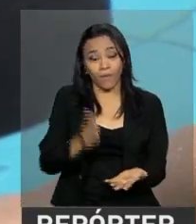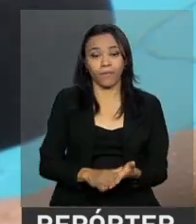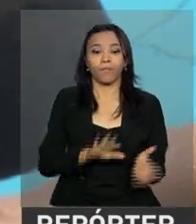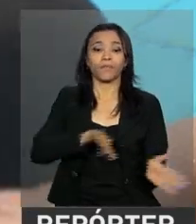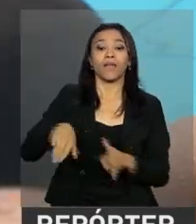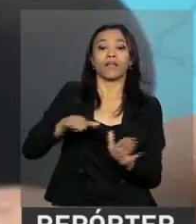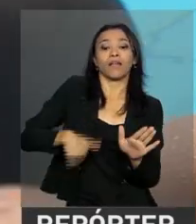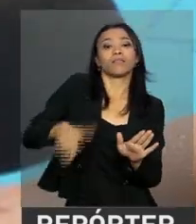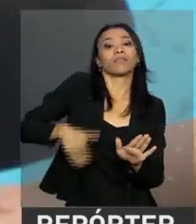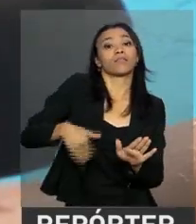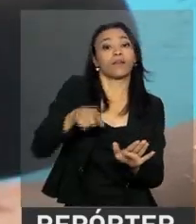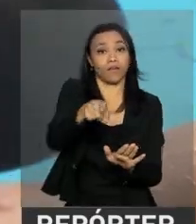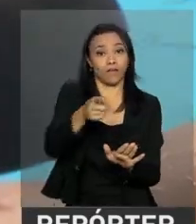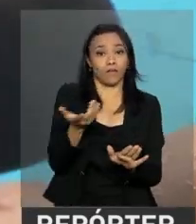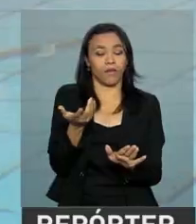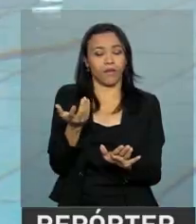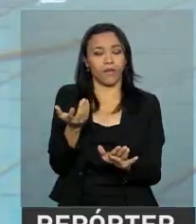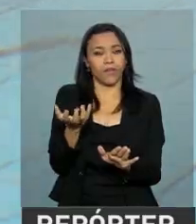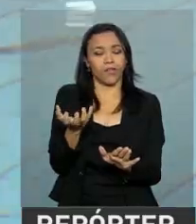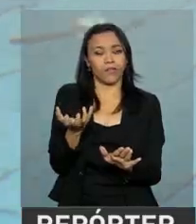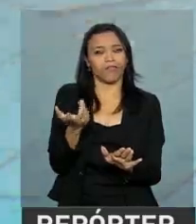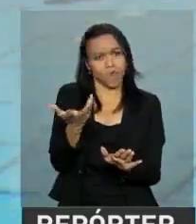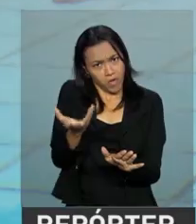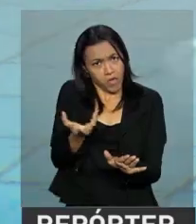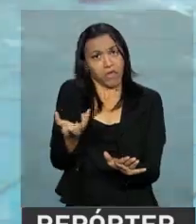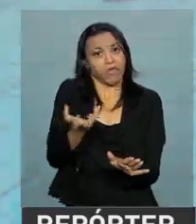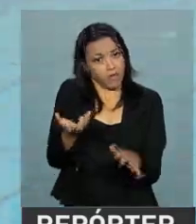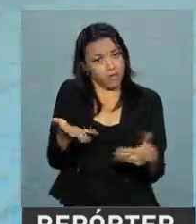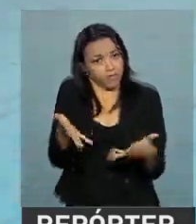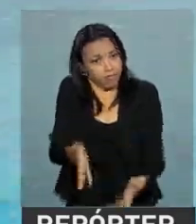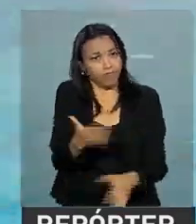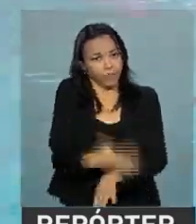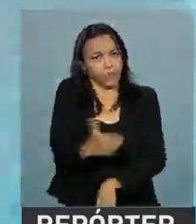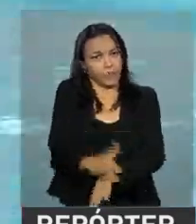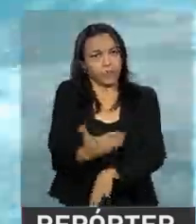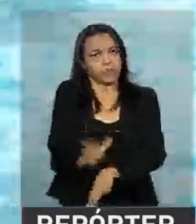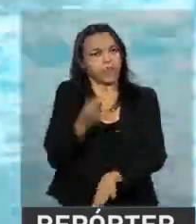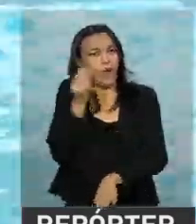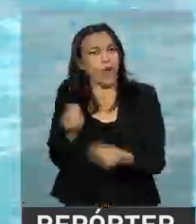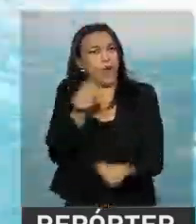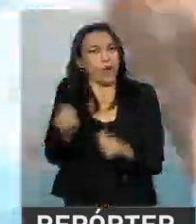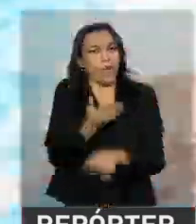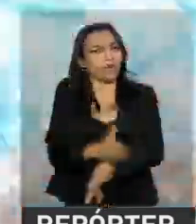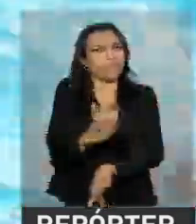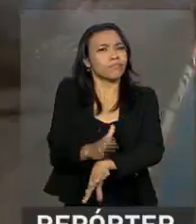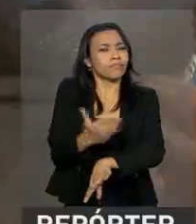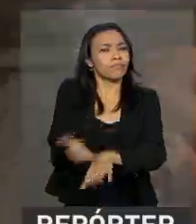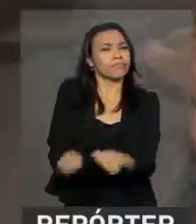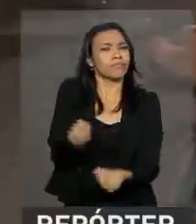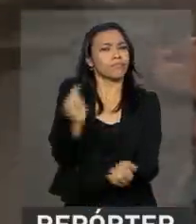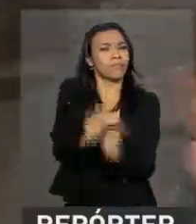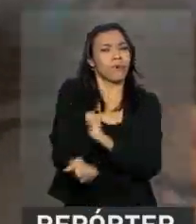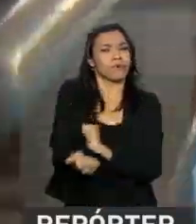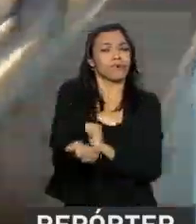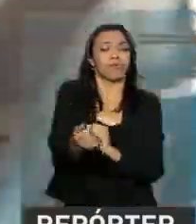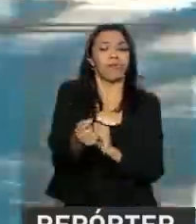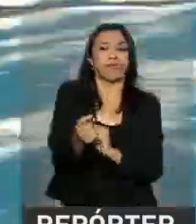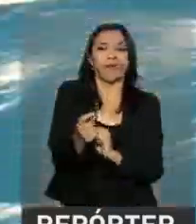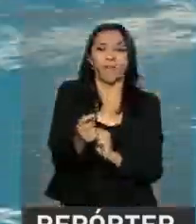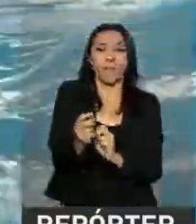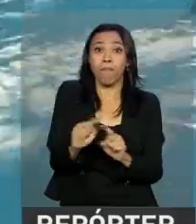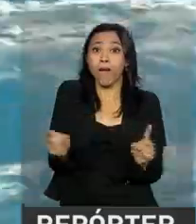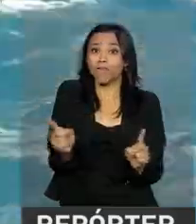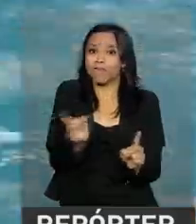natação entrou num momento que eu quis para mim mesmo saber como é que era um esporte individual. Mas aí eu tinha